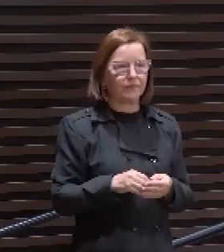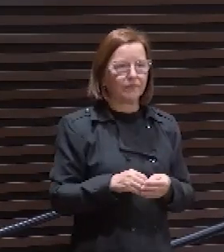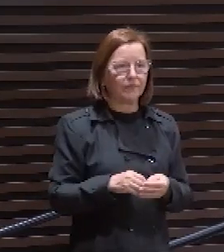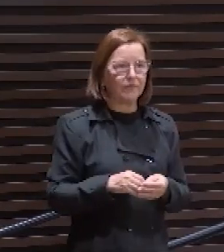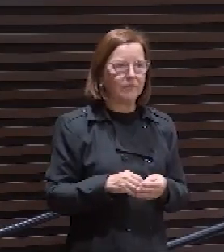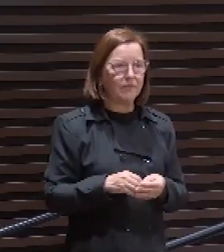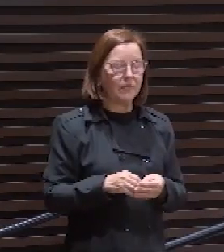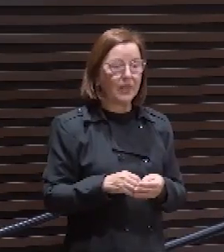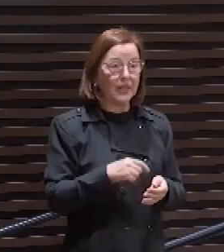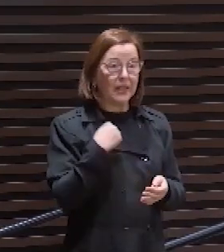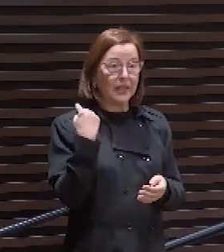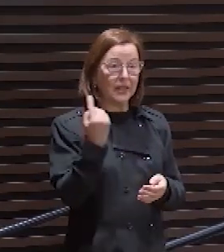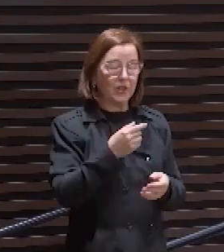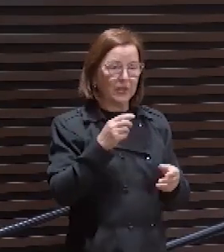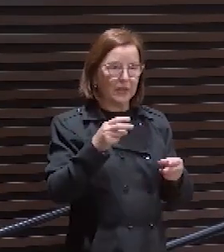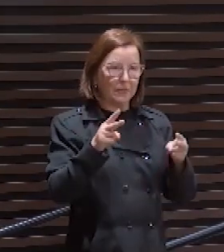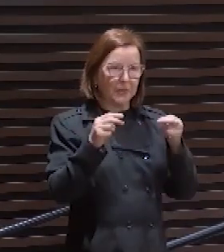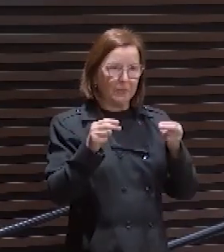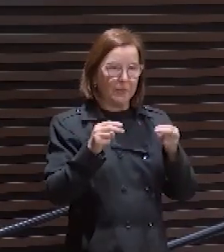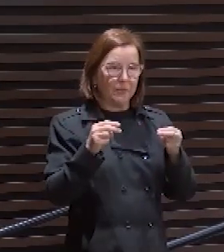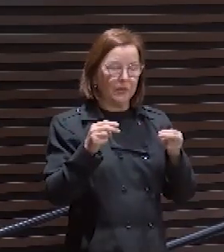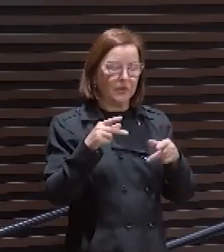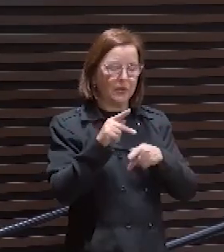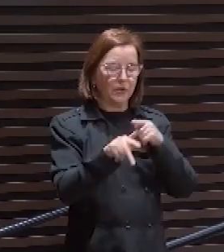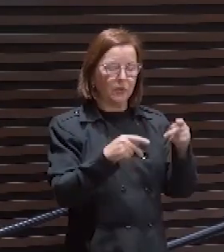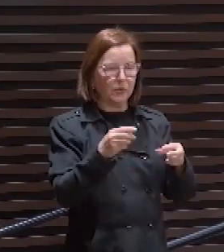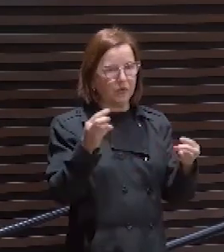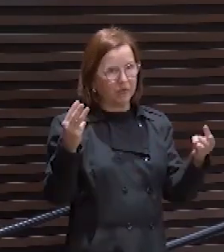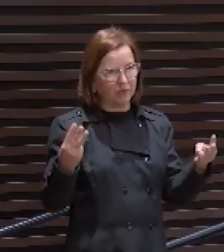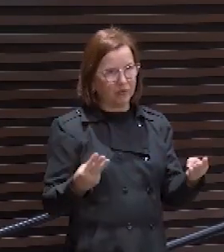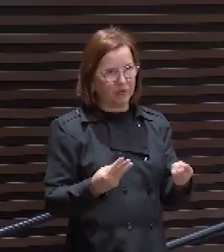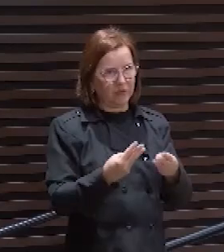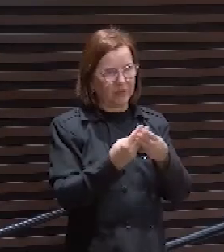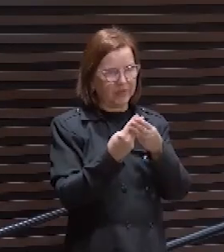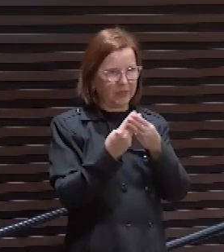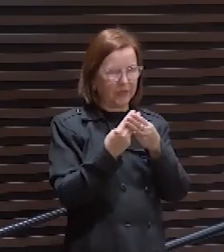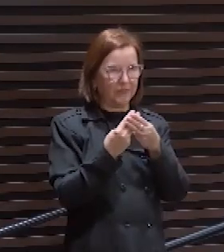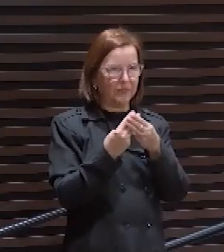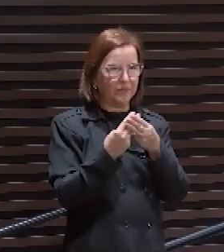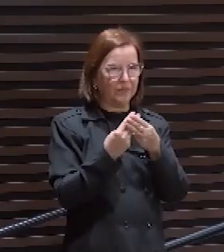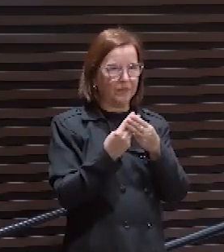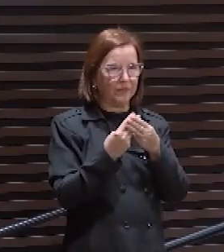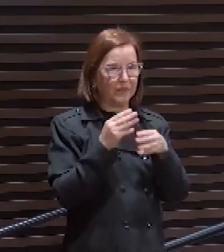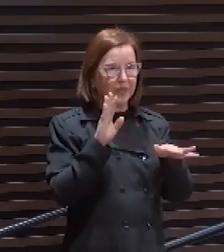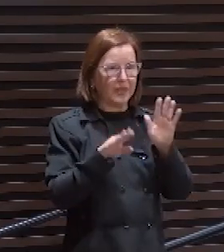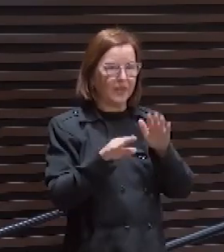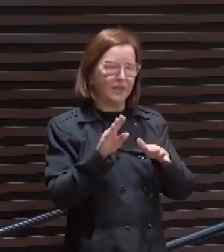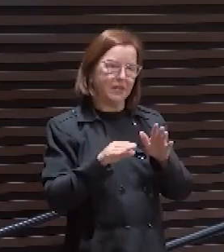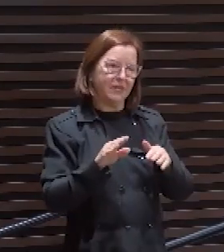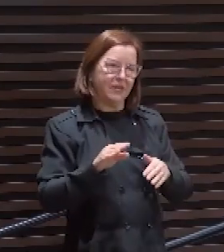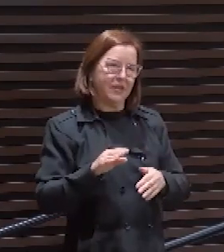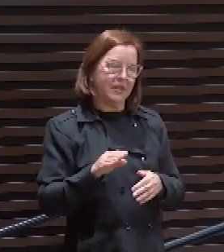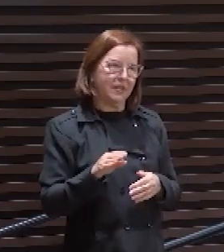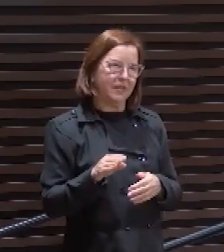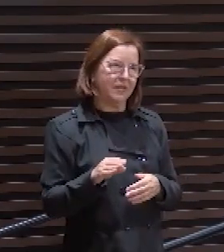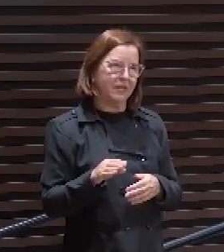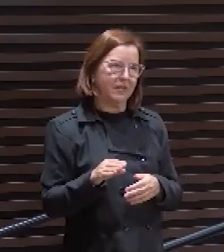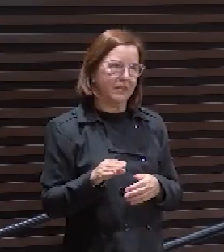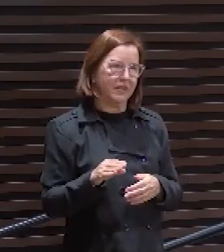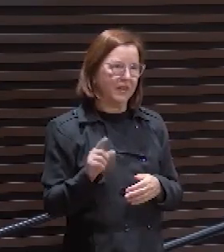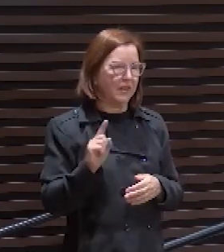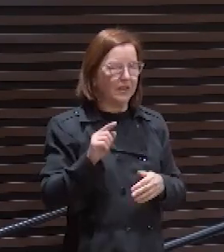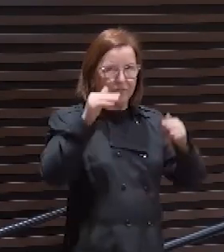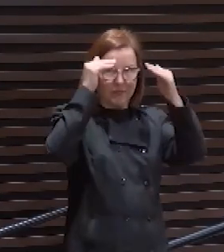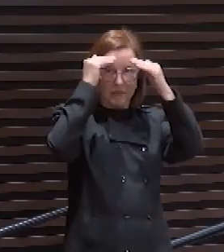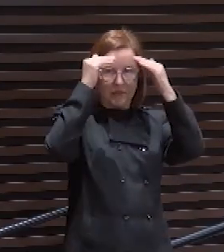a gente percebe que o povo de Deus, o povo que era o povo de Deus judeu naquele momento, eles muitas vezes, eles foram infiéis ao